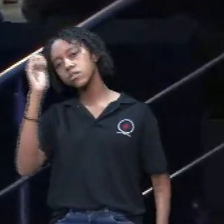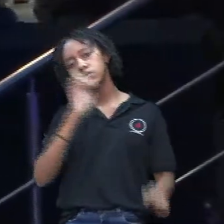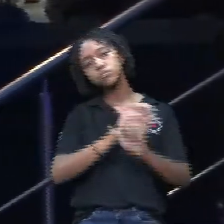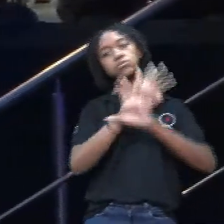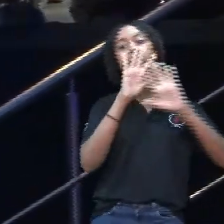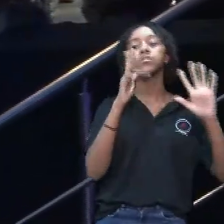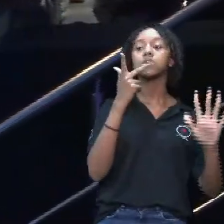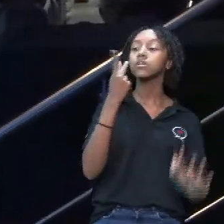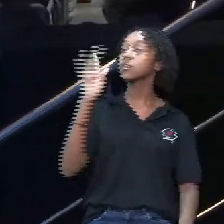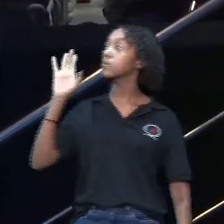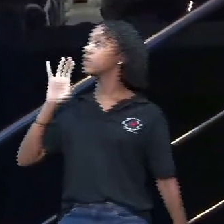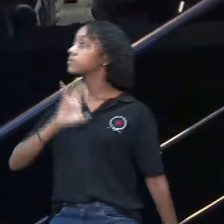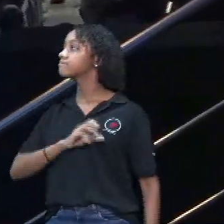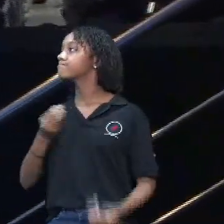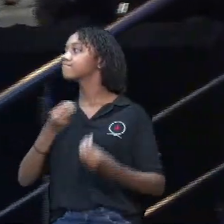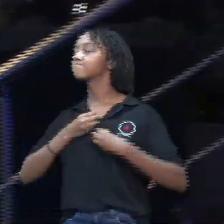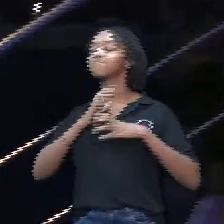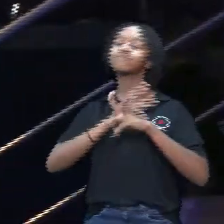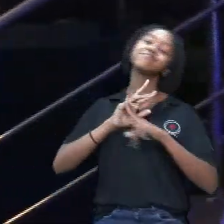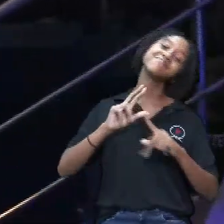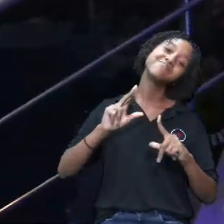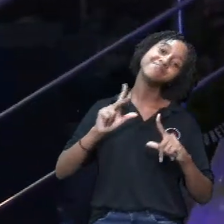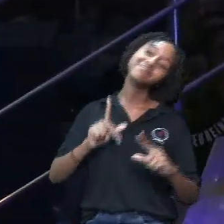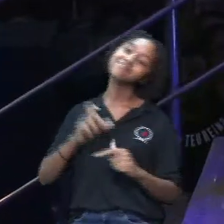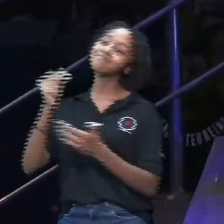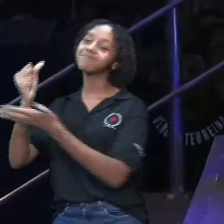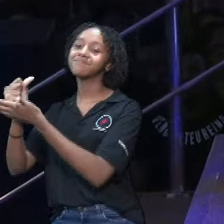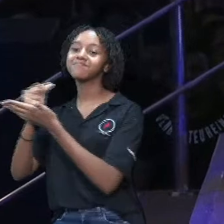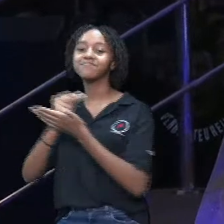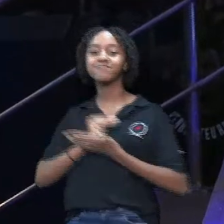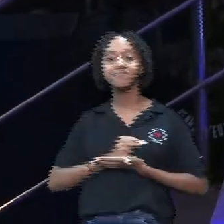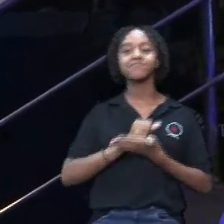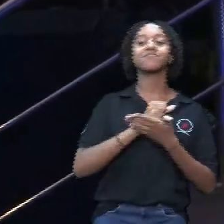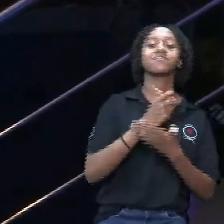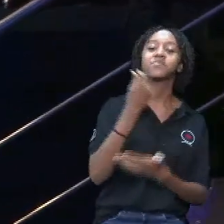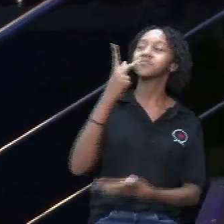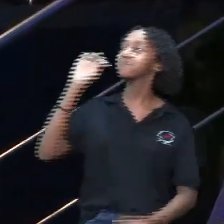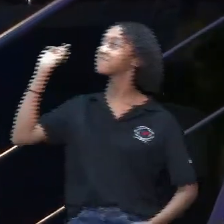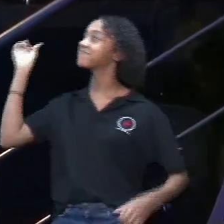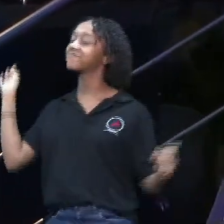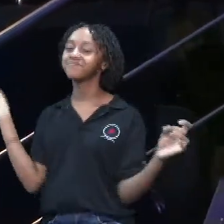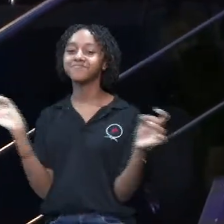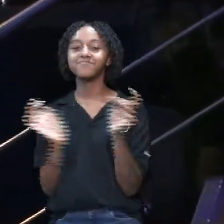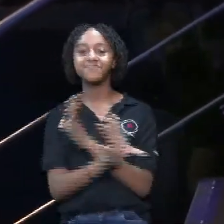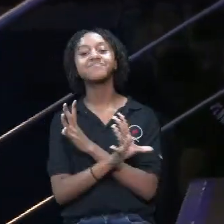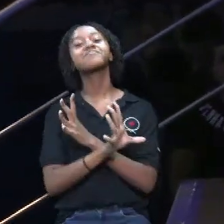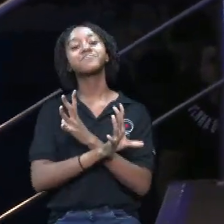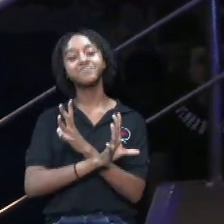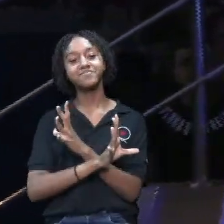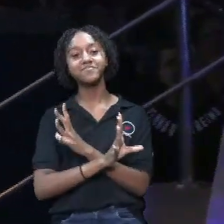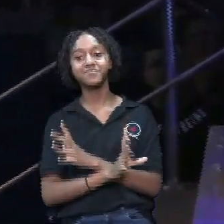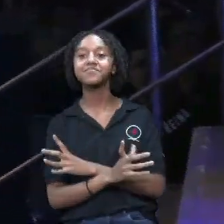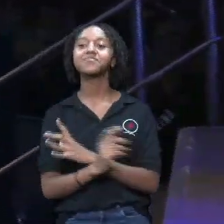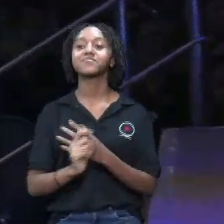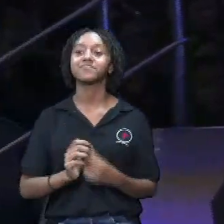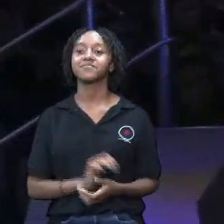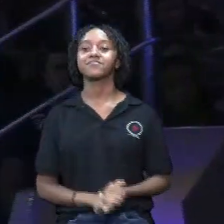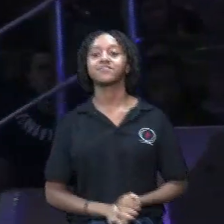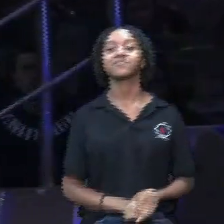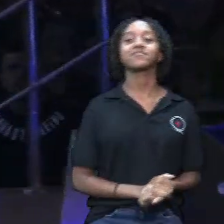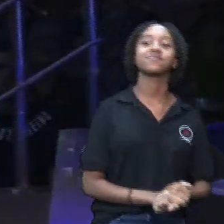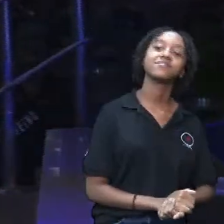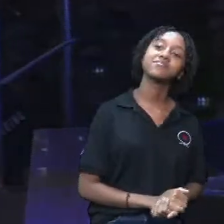Teu amor me cura, o teu amor me supre, tua graça me basta,